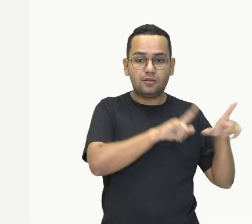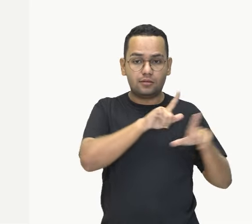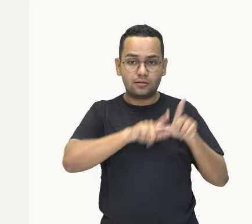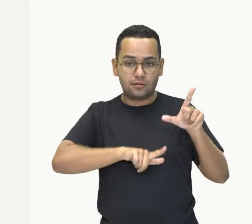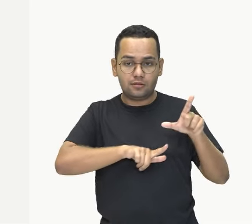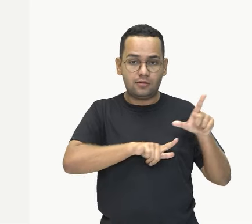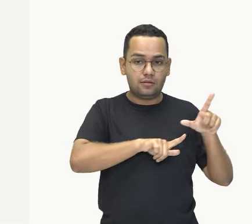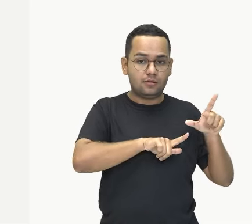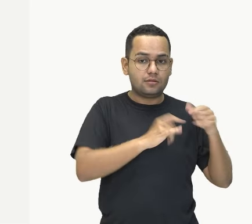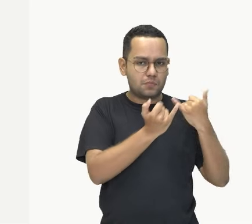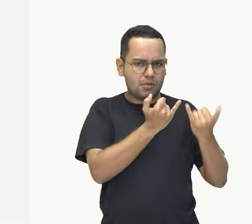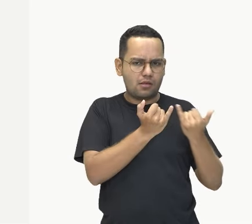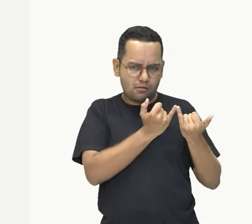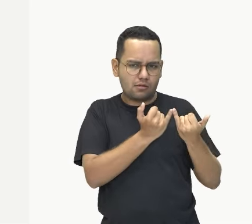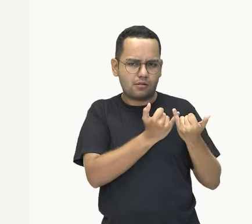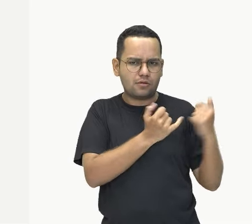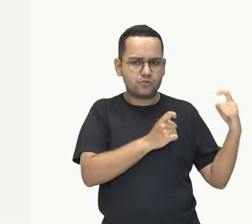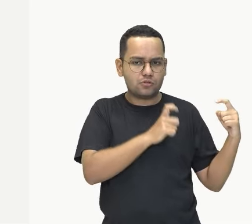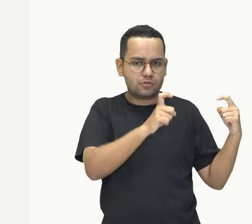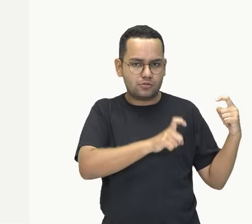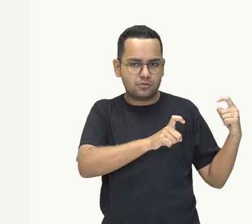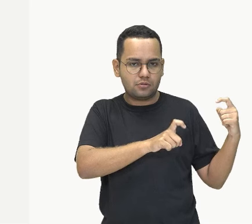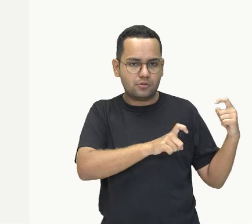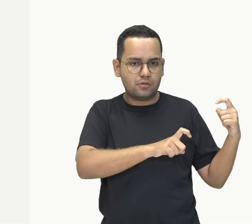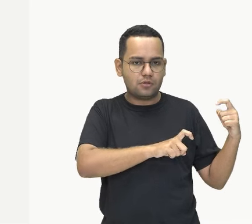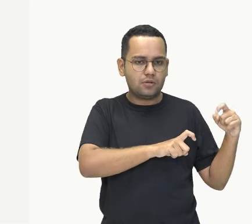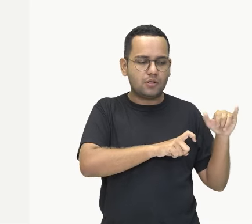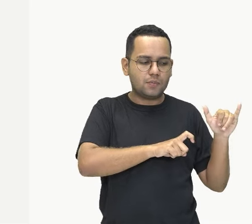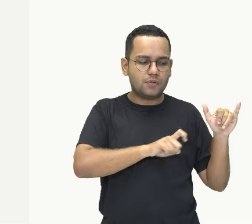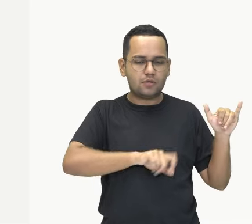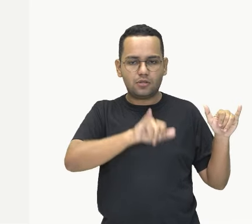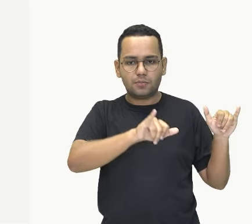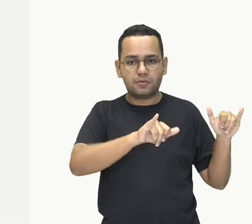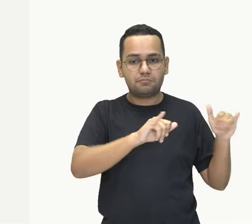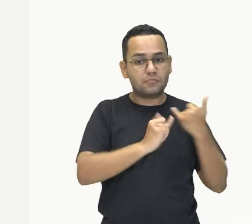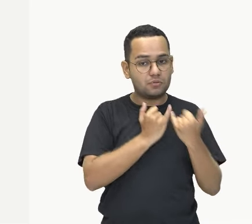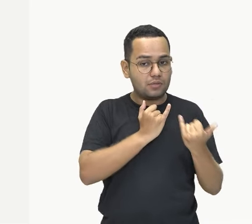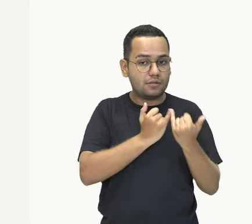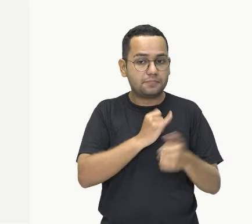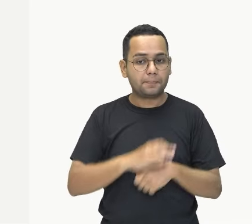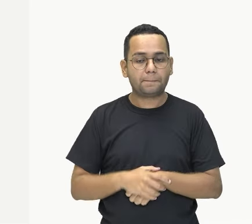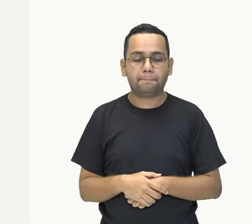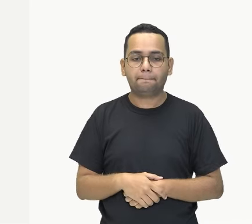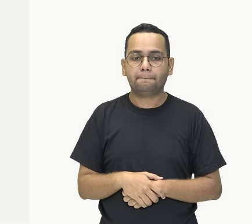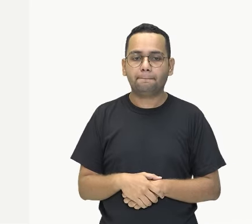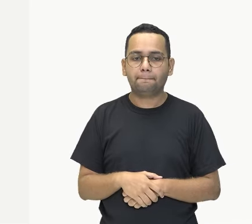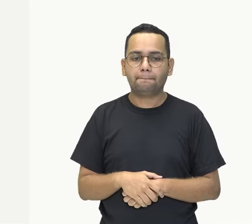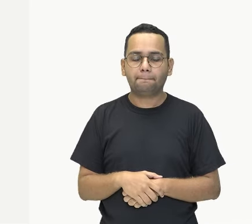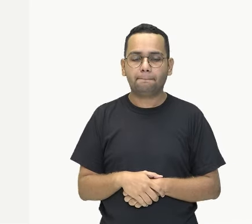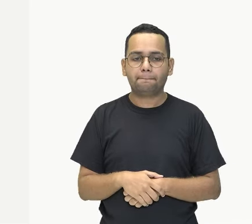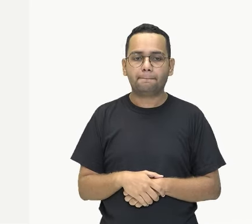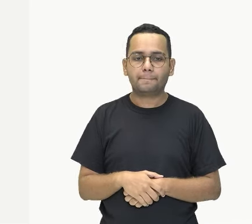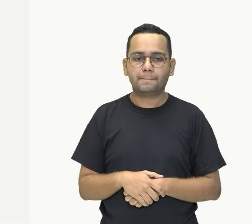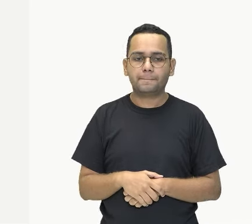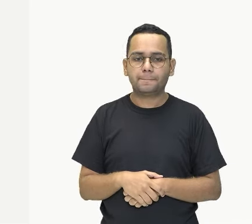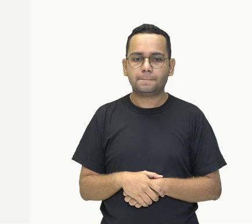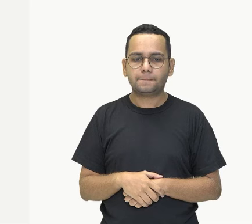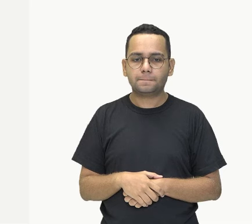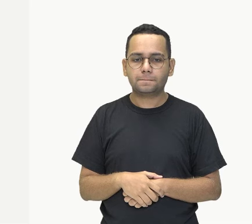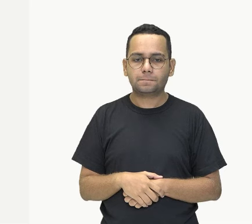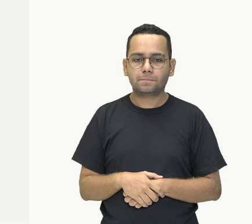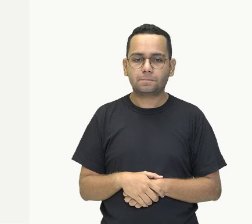quê? 2 com x e 2 com y. Como é que eu faço para facilitar? Eu coloco logo